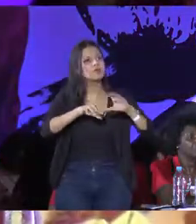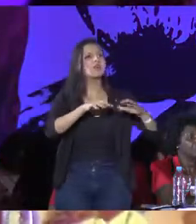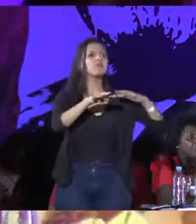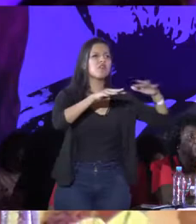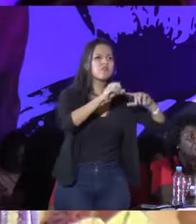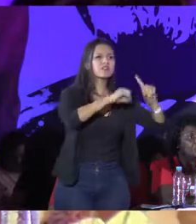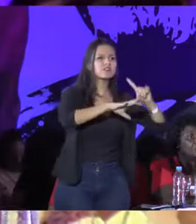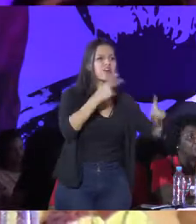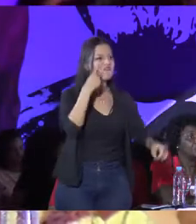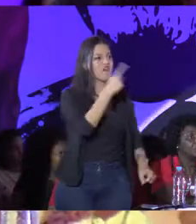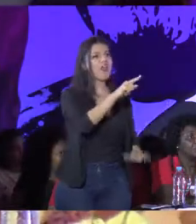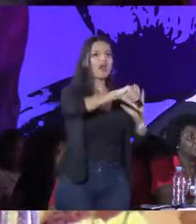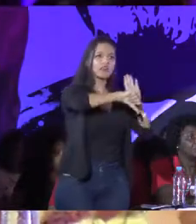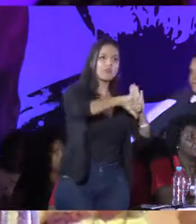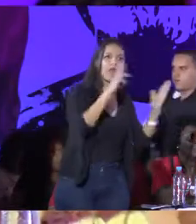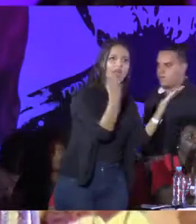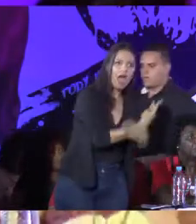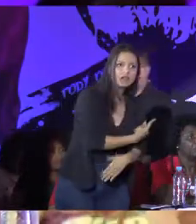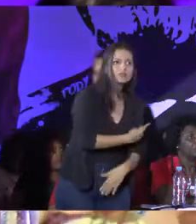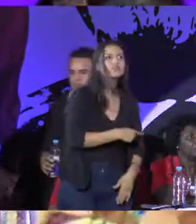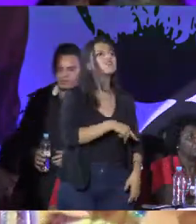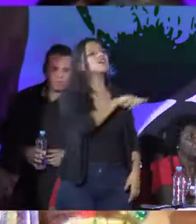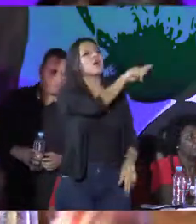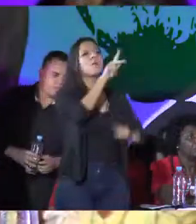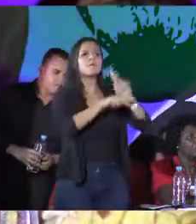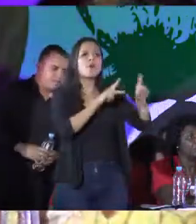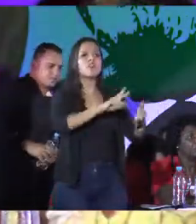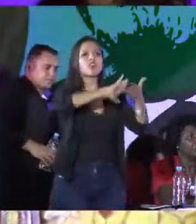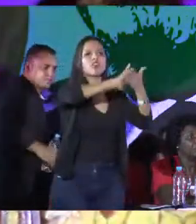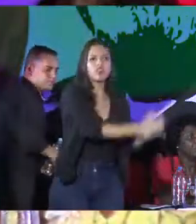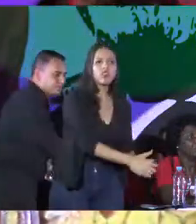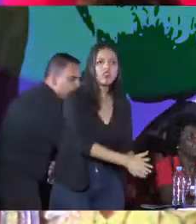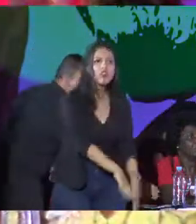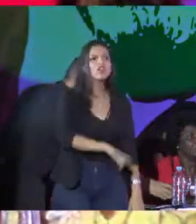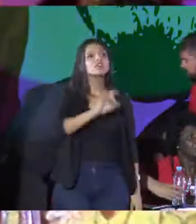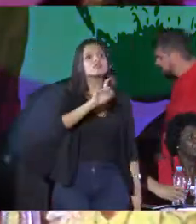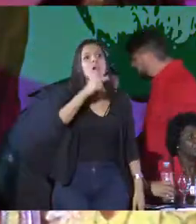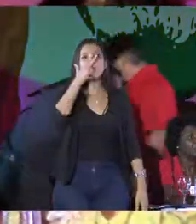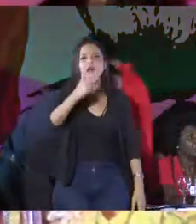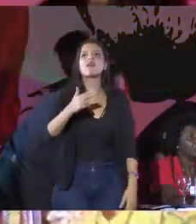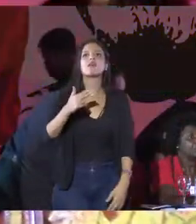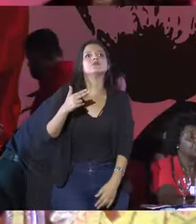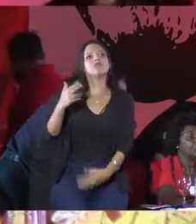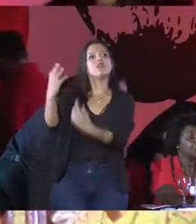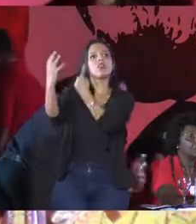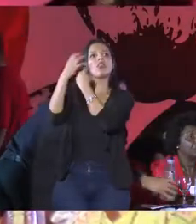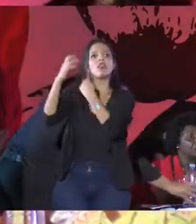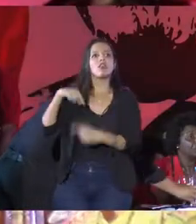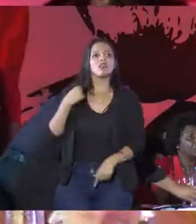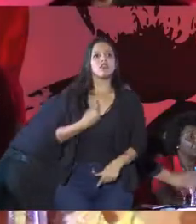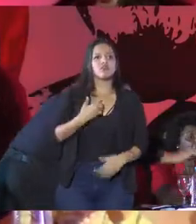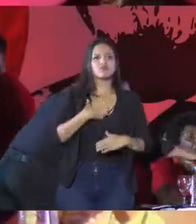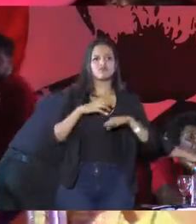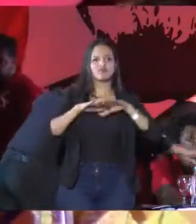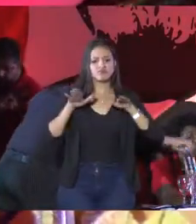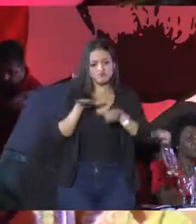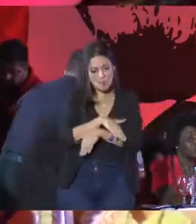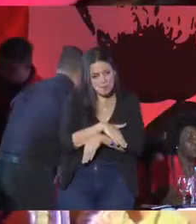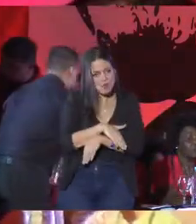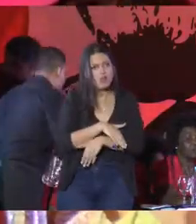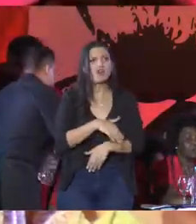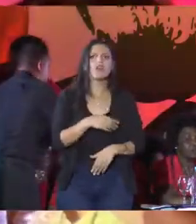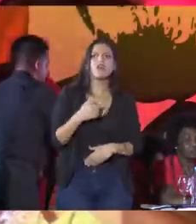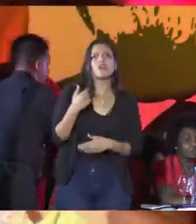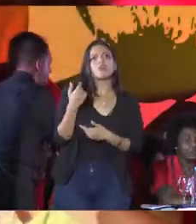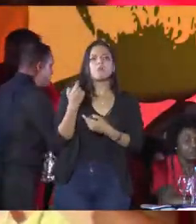povo, que quer nos submeter às esmolas, ao rebaixamento. Nós não nascemos para